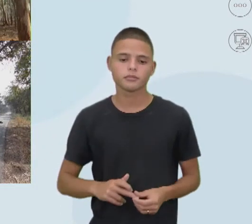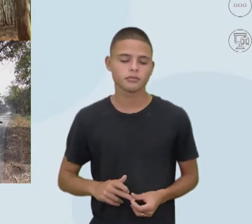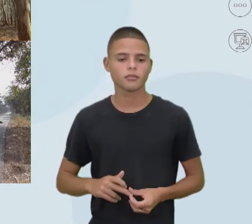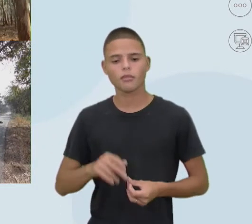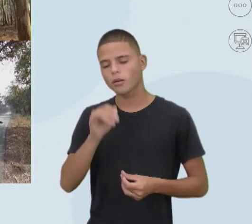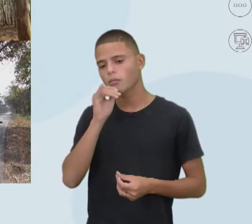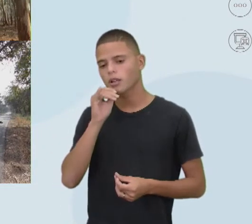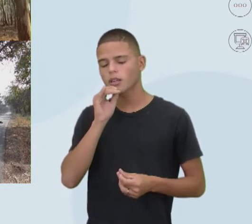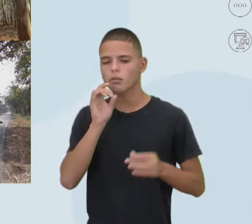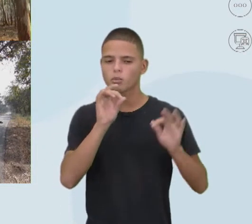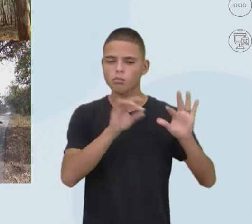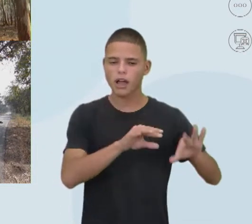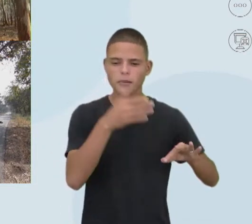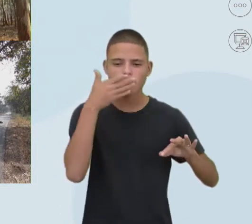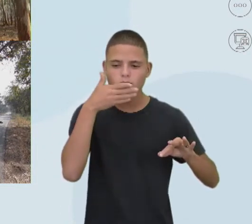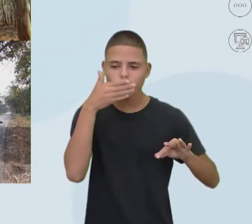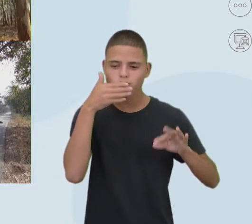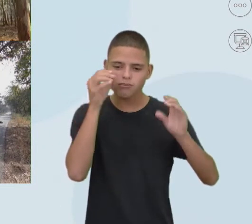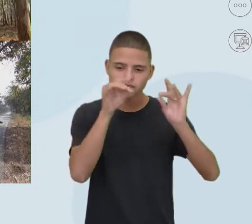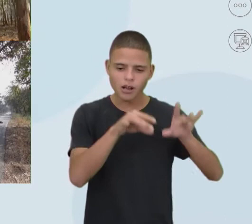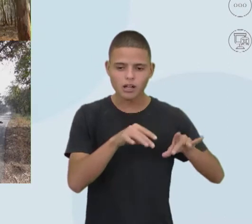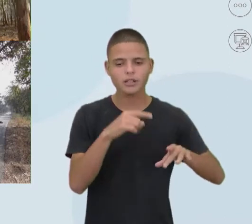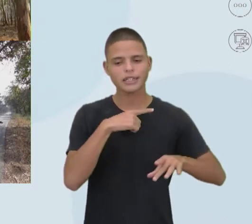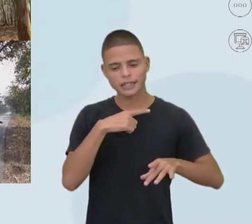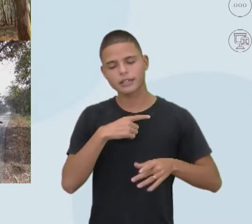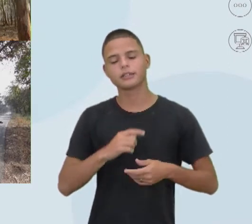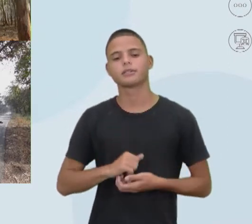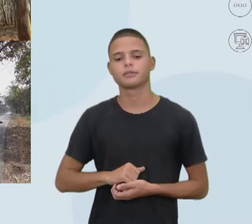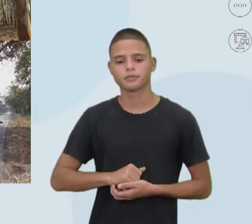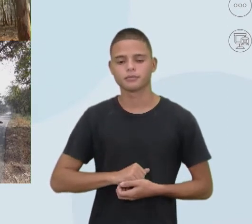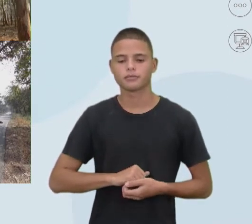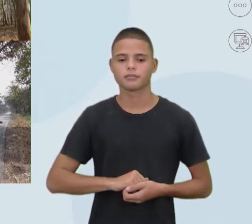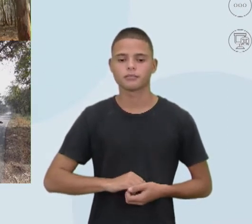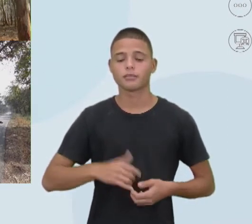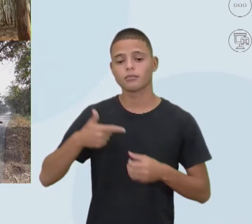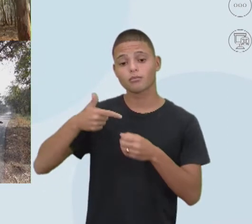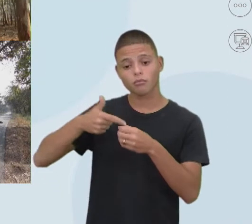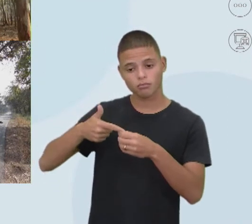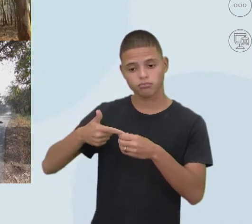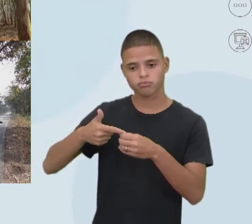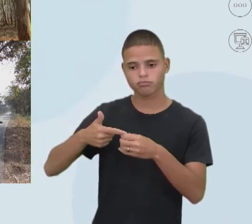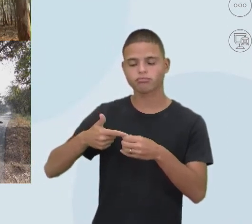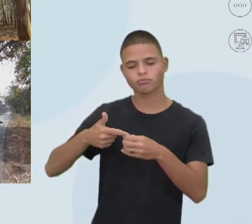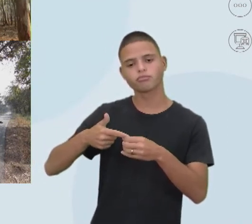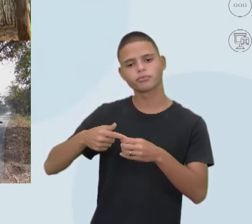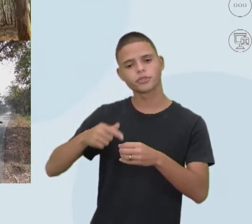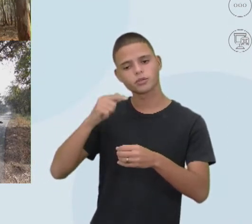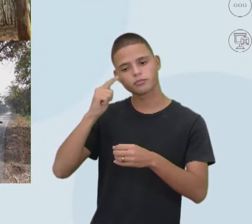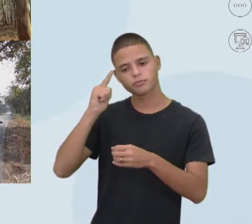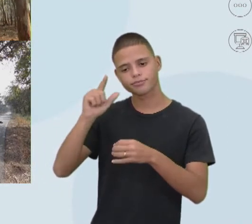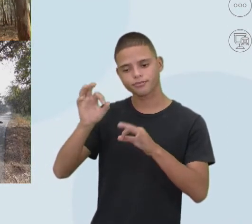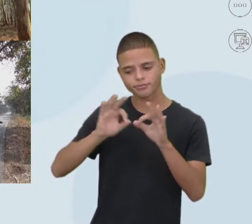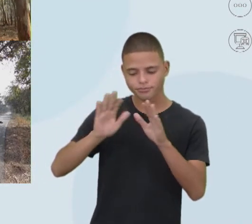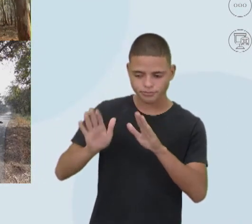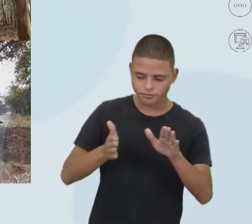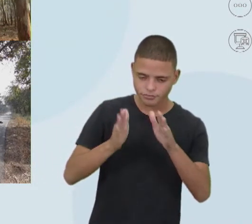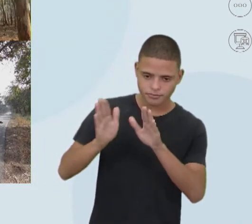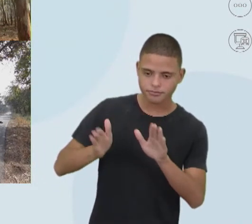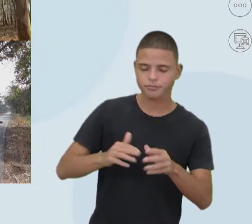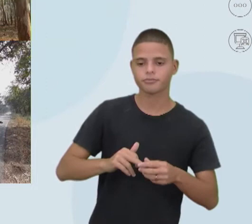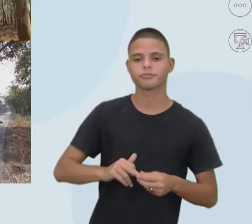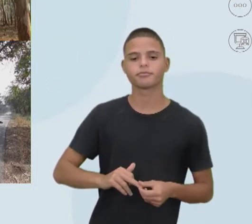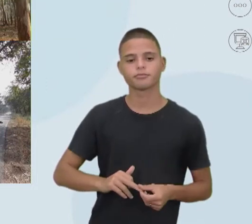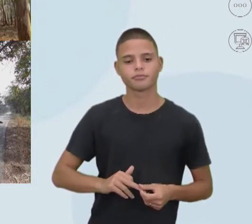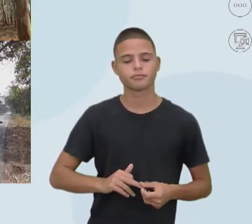bagaço e a palha de cana-de-açúcar, na indústria de etanol e álcool, resíduos florestais nessa produção de